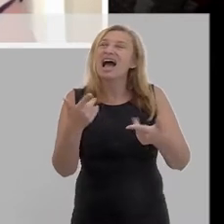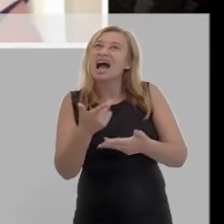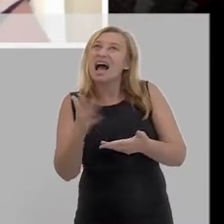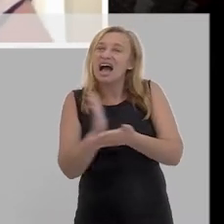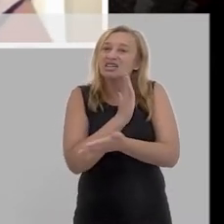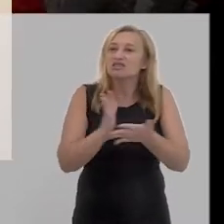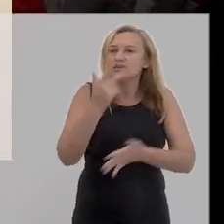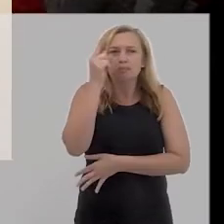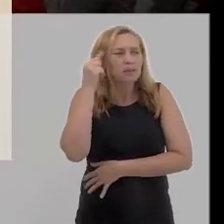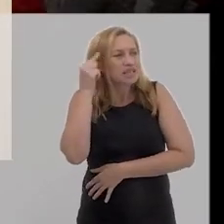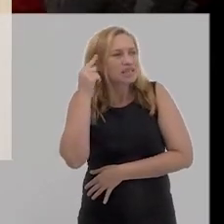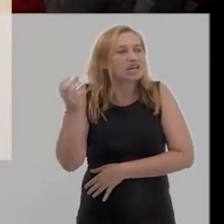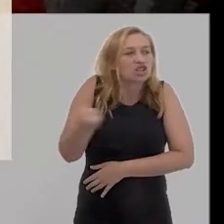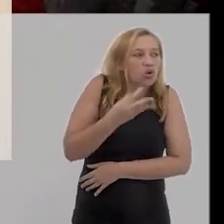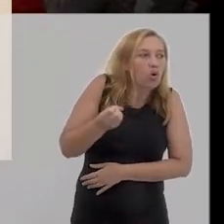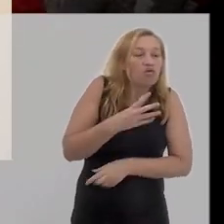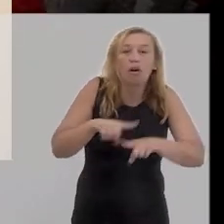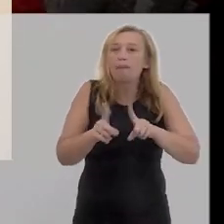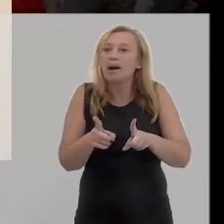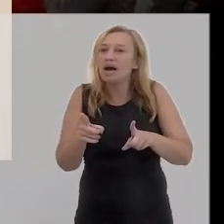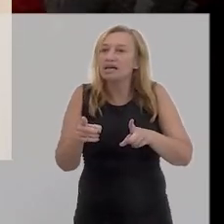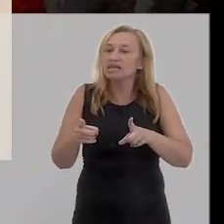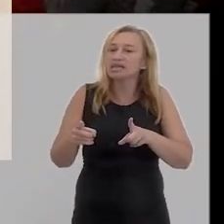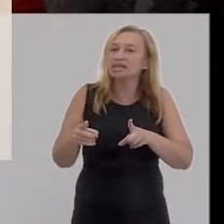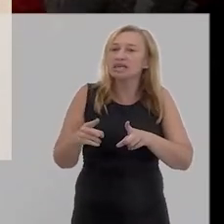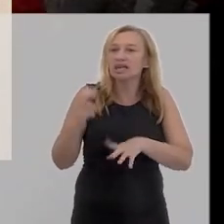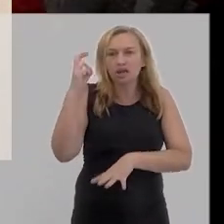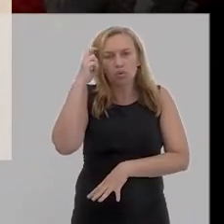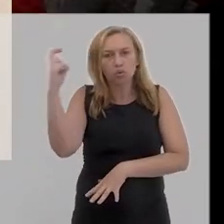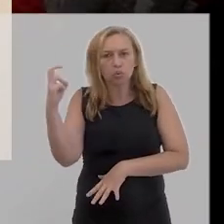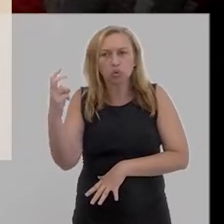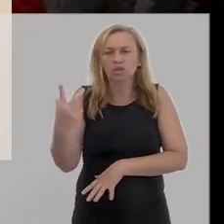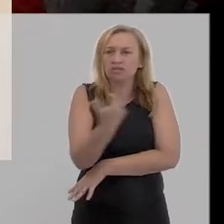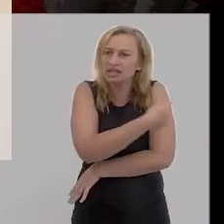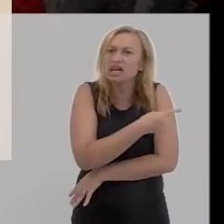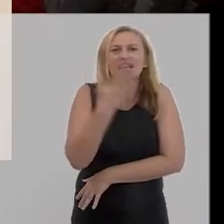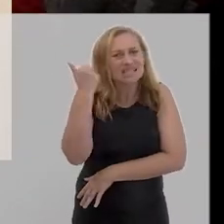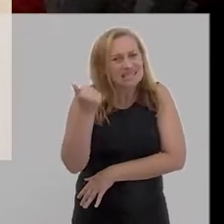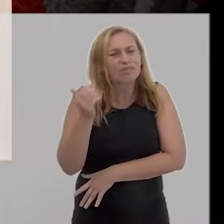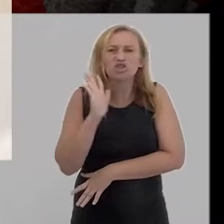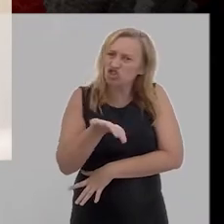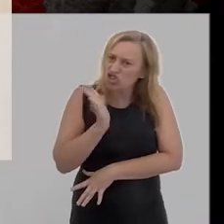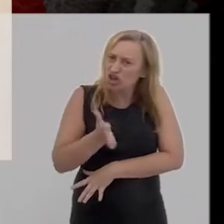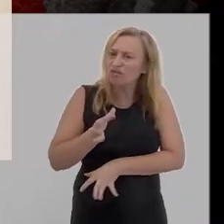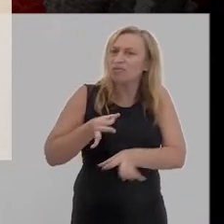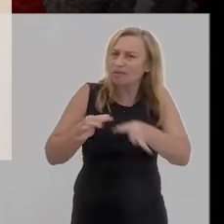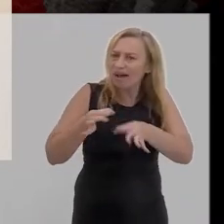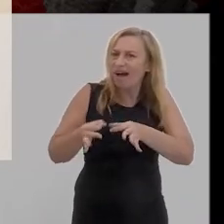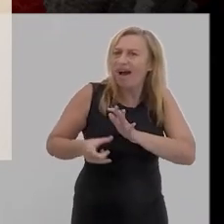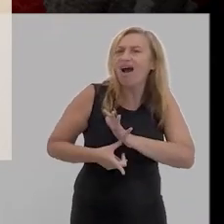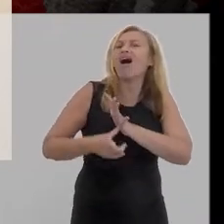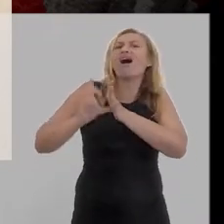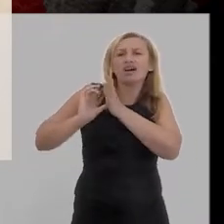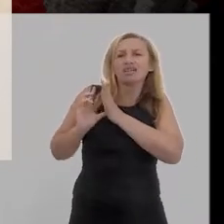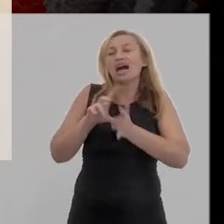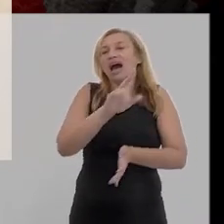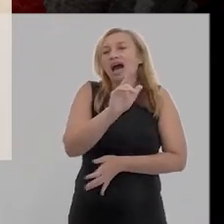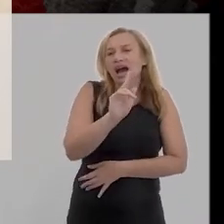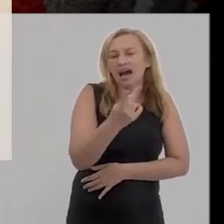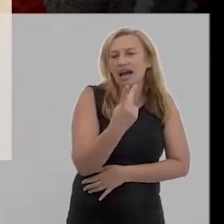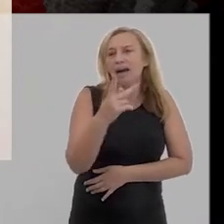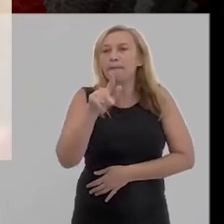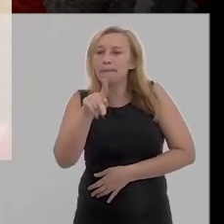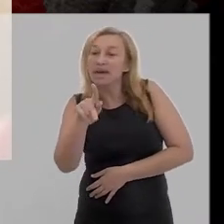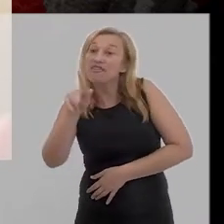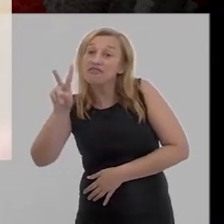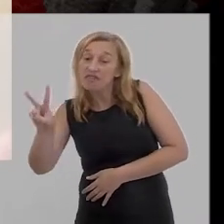mas quem tem bagagem de cultura de vacinação sabe que isso já foi feito anteriormente, foi feito com HPV.